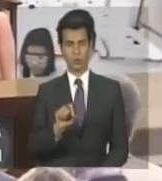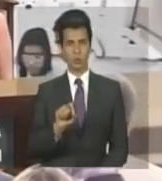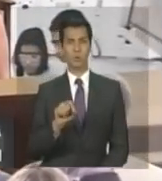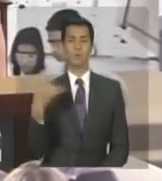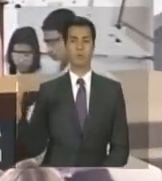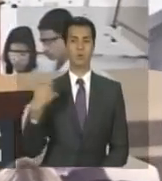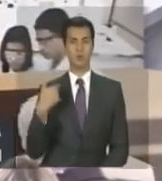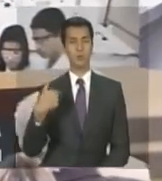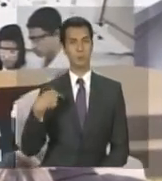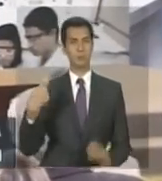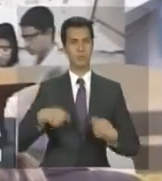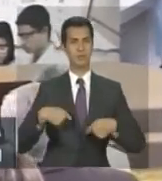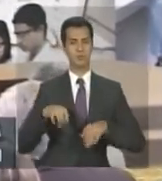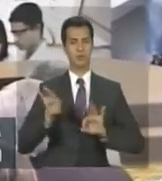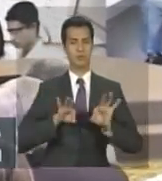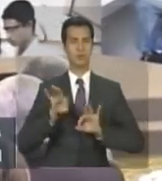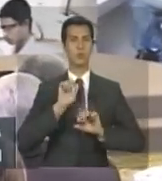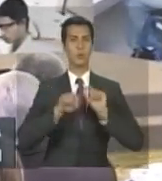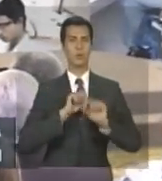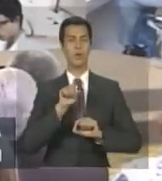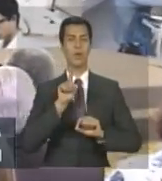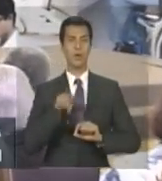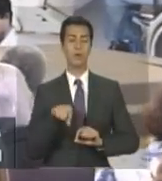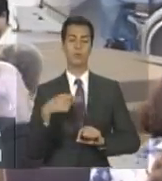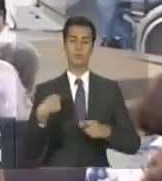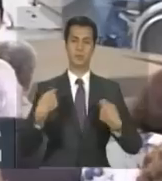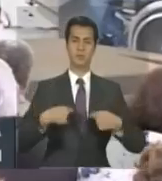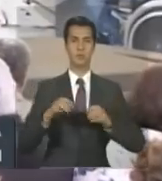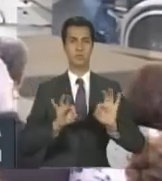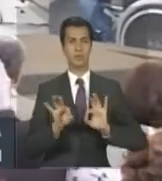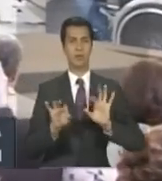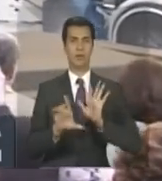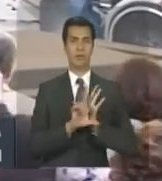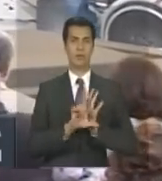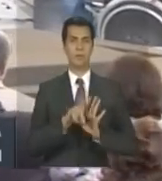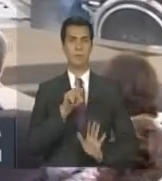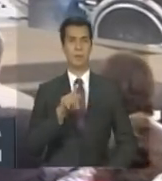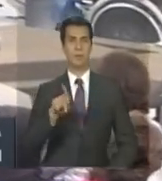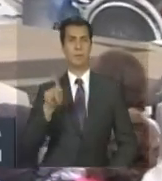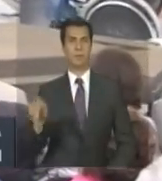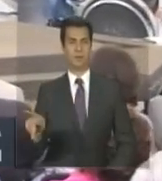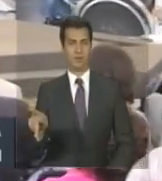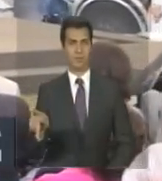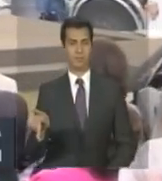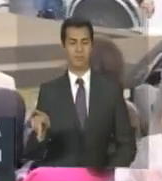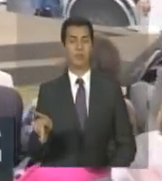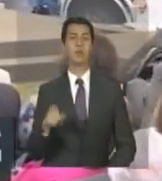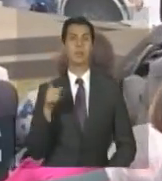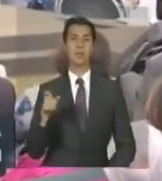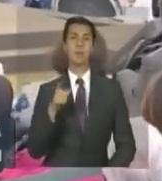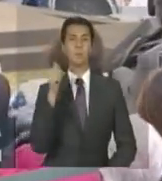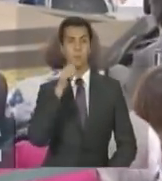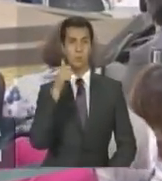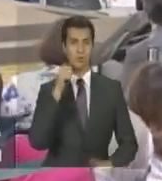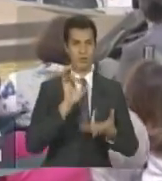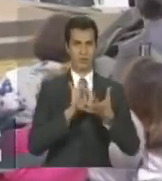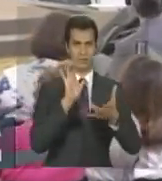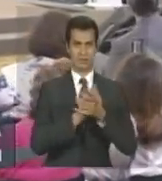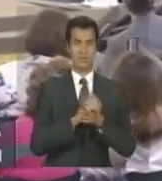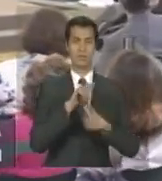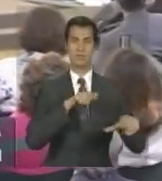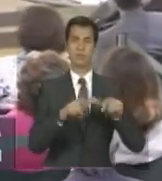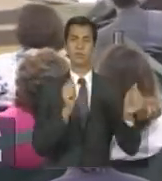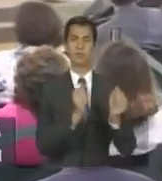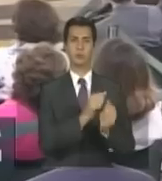como Lei das PPPs, das Parcerias Público-Privadas. E a Estela trabalhava com o Cristóvão na sua